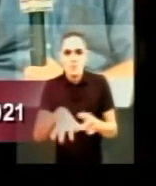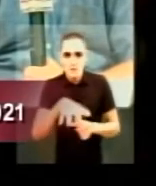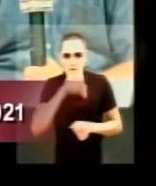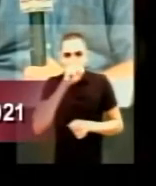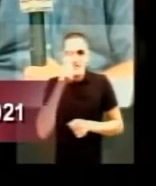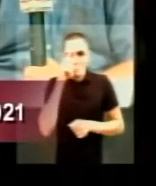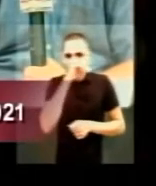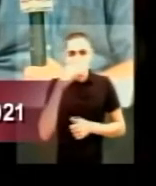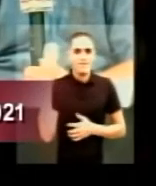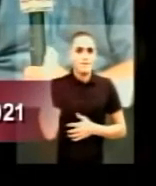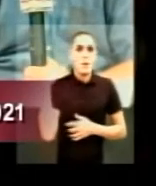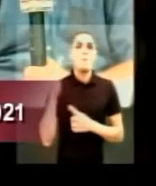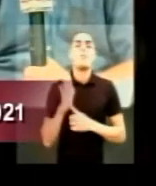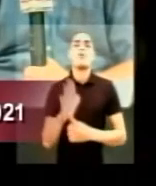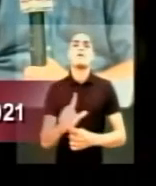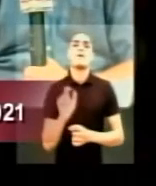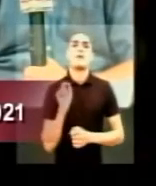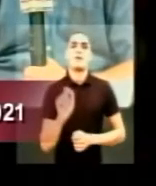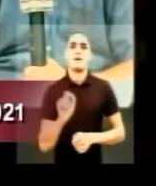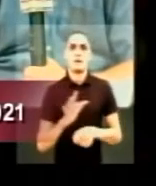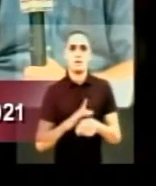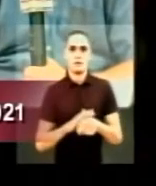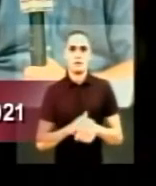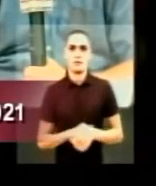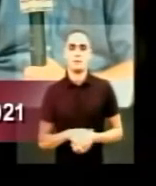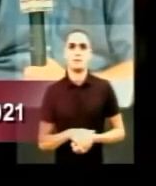indica que a doença vem